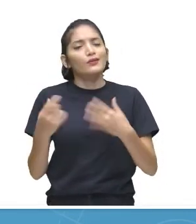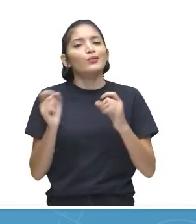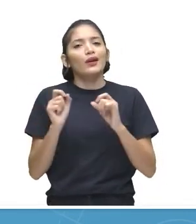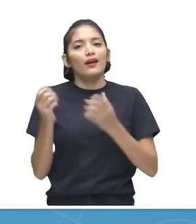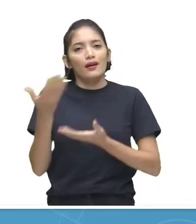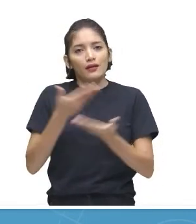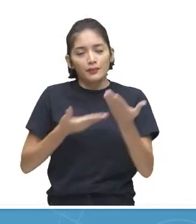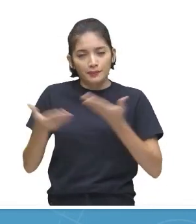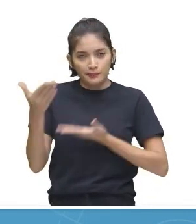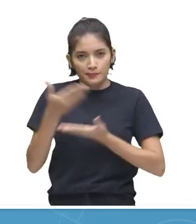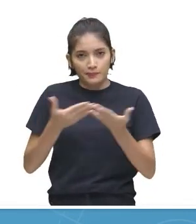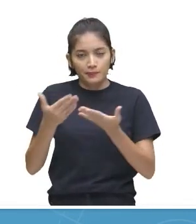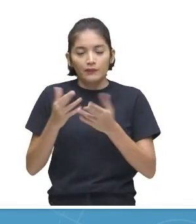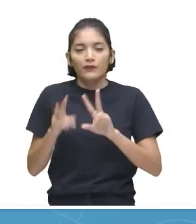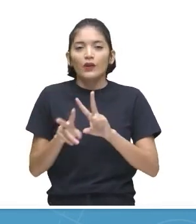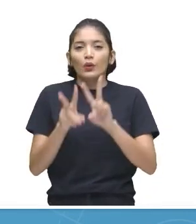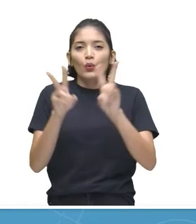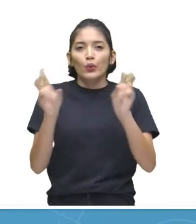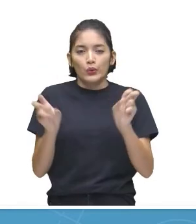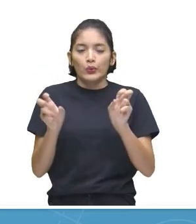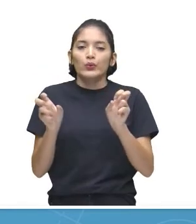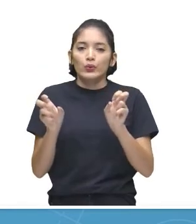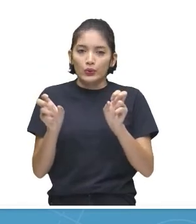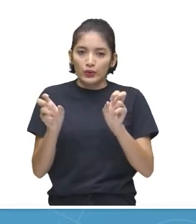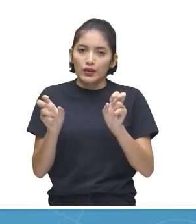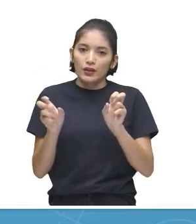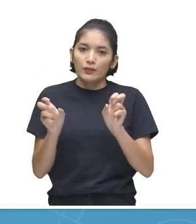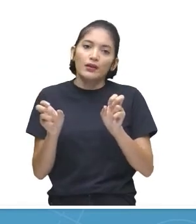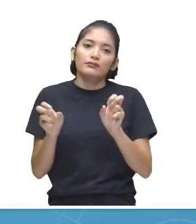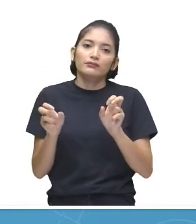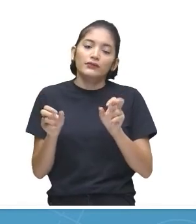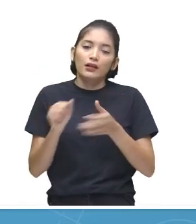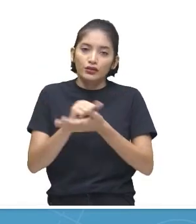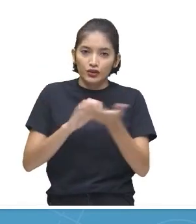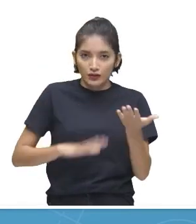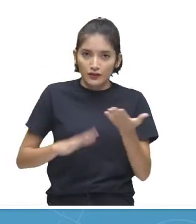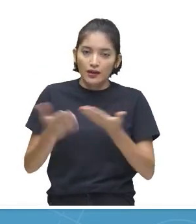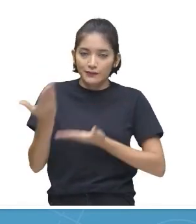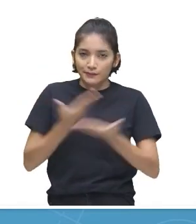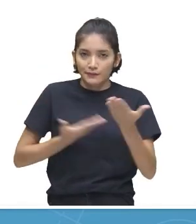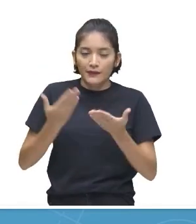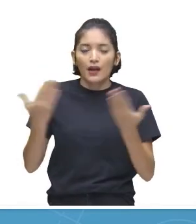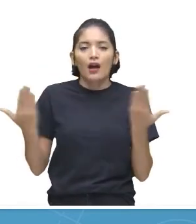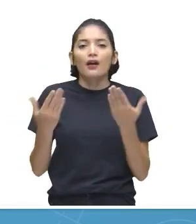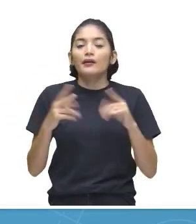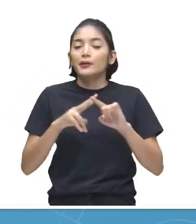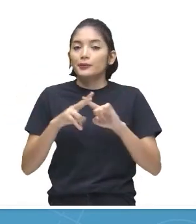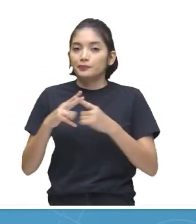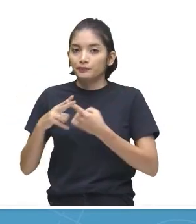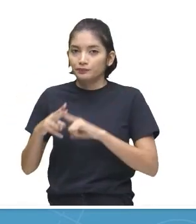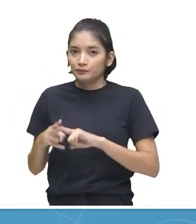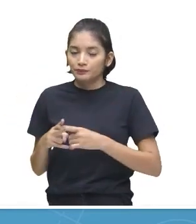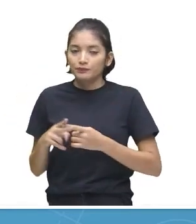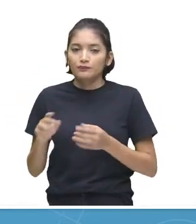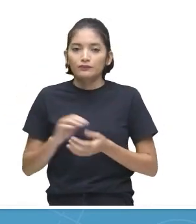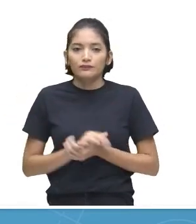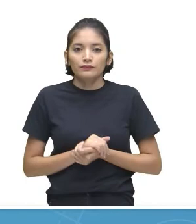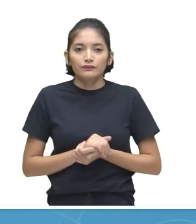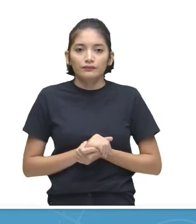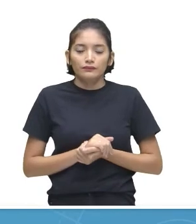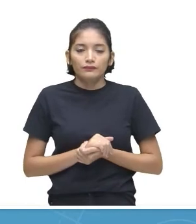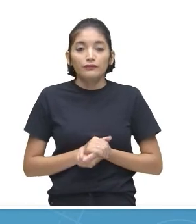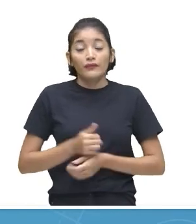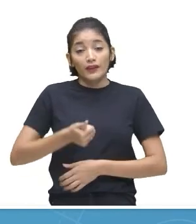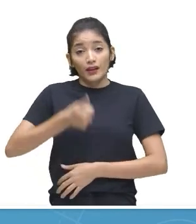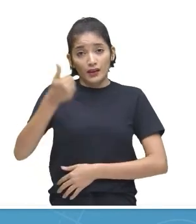participação de vocês quanto, né, a interatividade. Mas agora eu vou fazer a correção. Na questão 1, que ficou